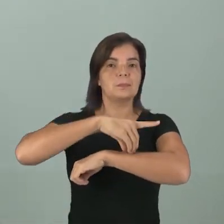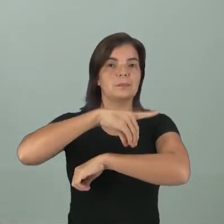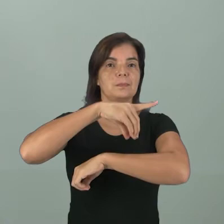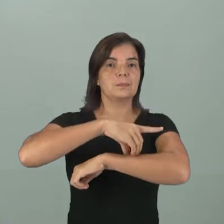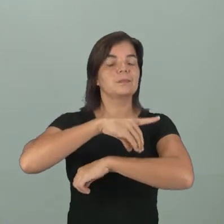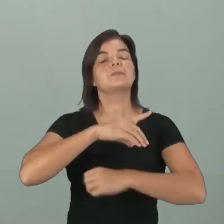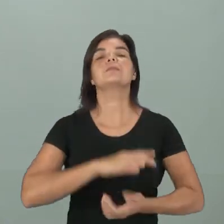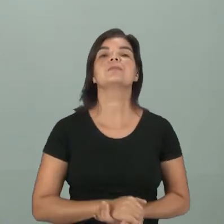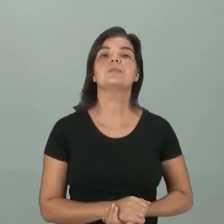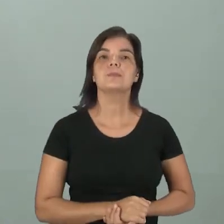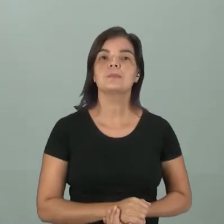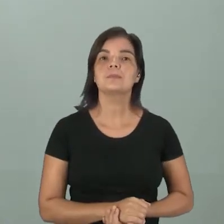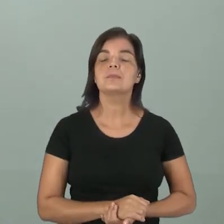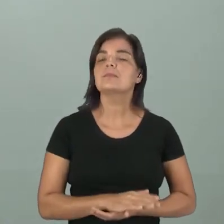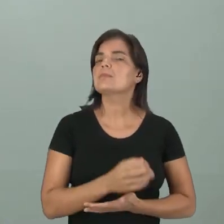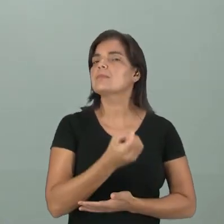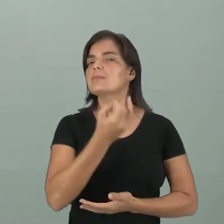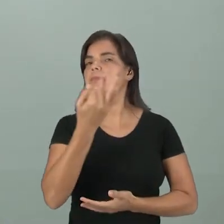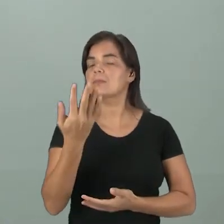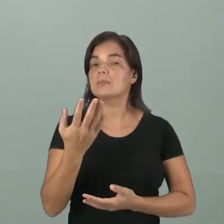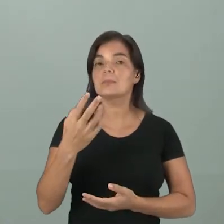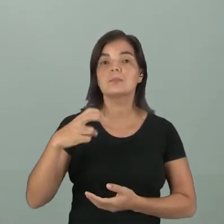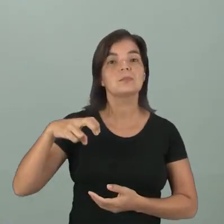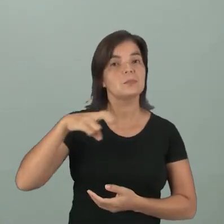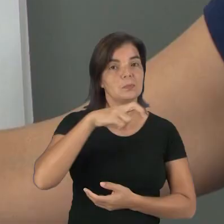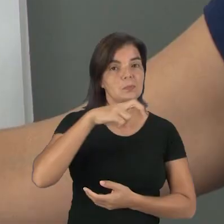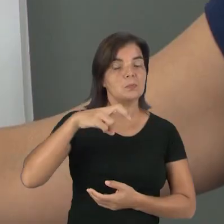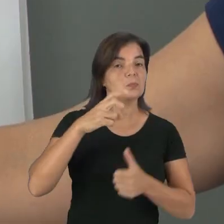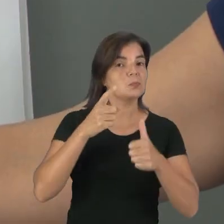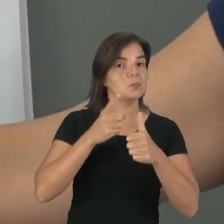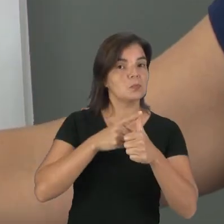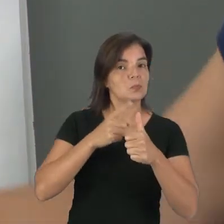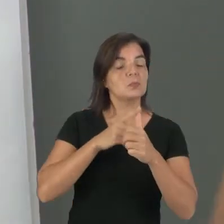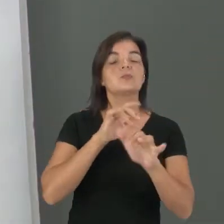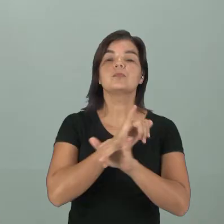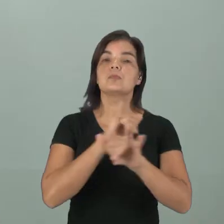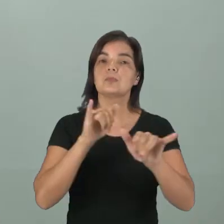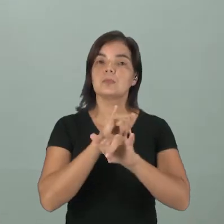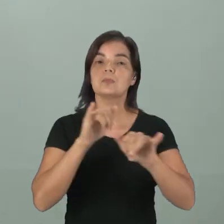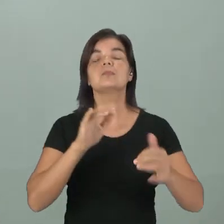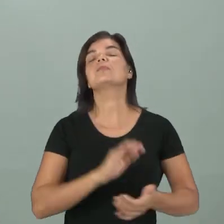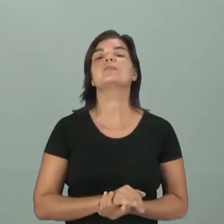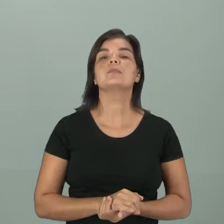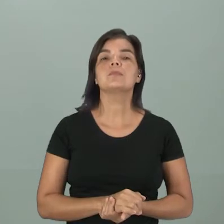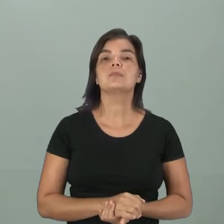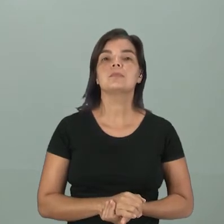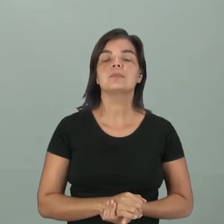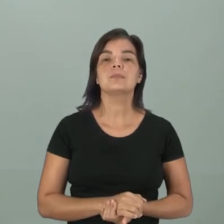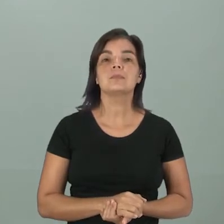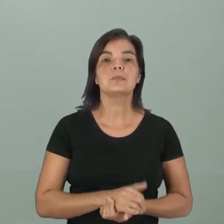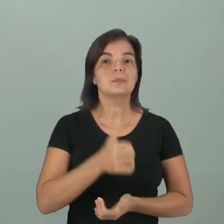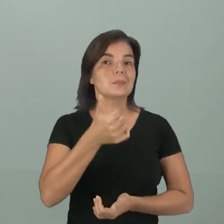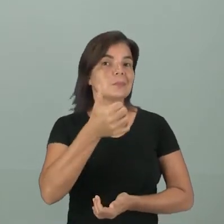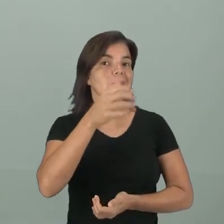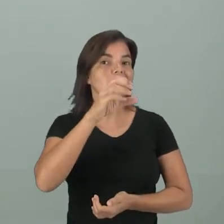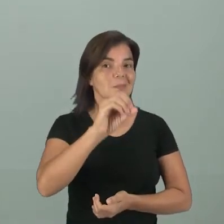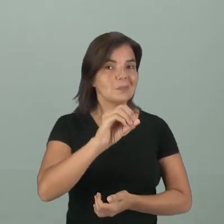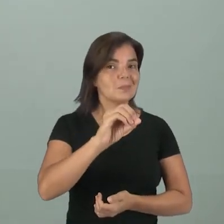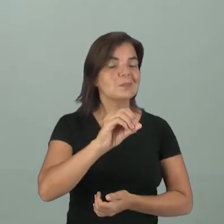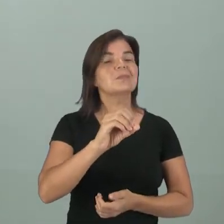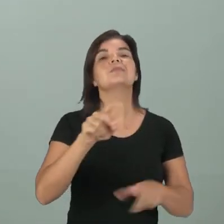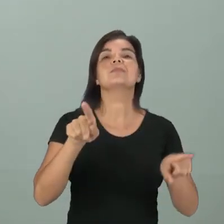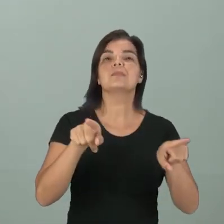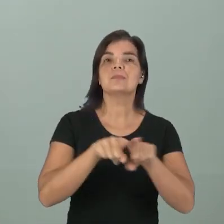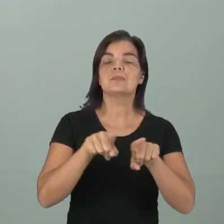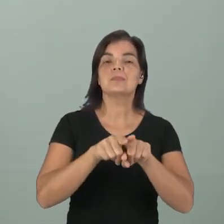dinossauros, certo? E quantos carros? Carros é a primeira informação que nós temos, aparece? Foram 10 carros,